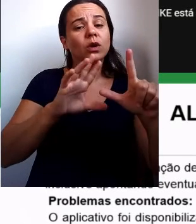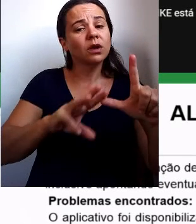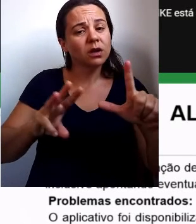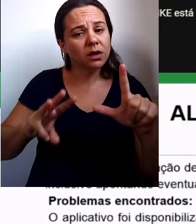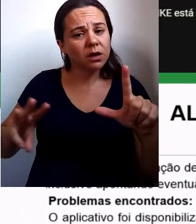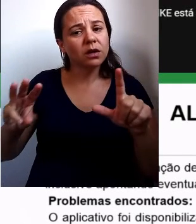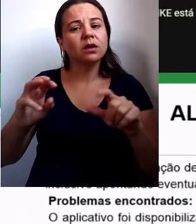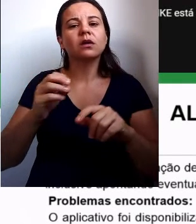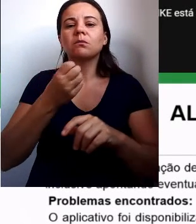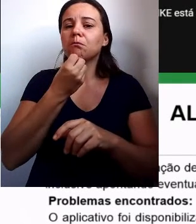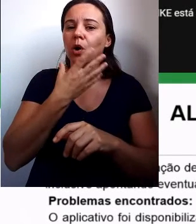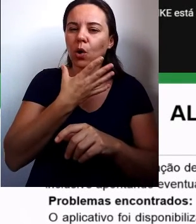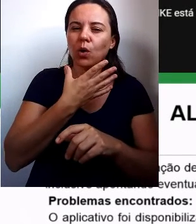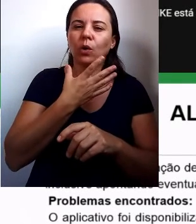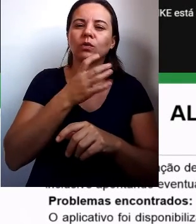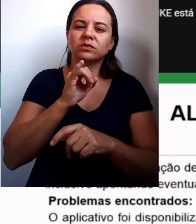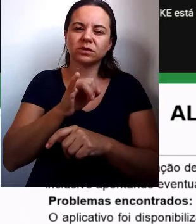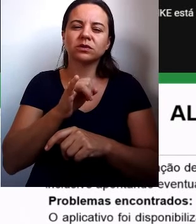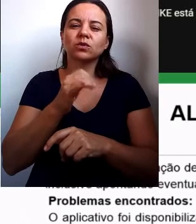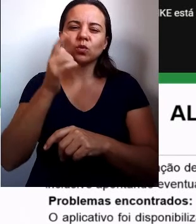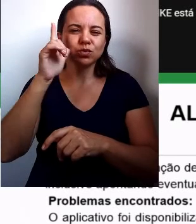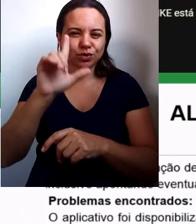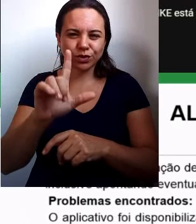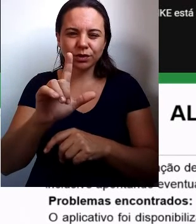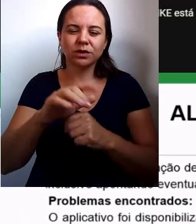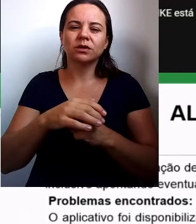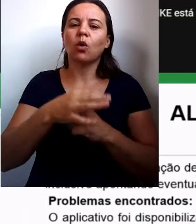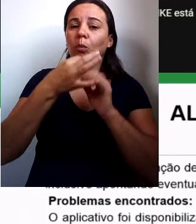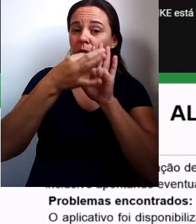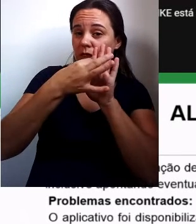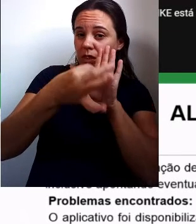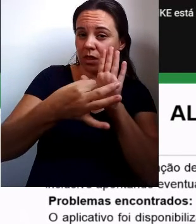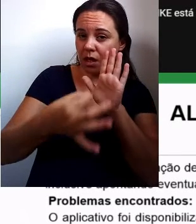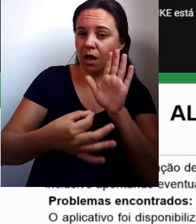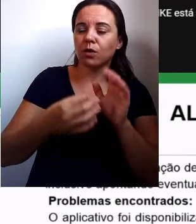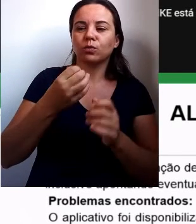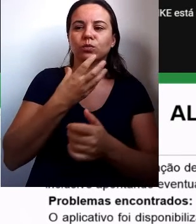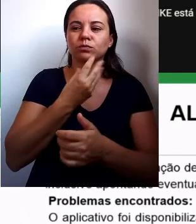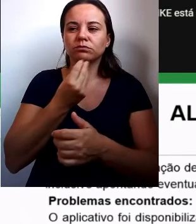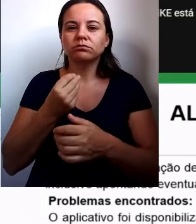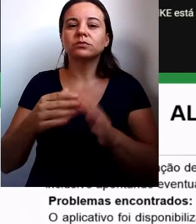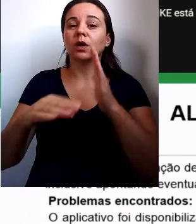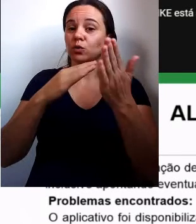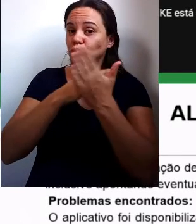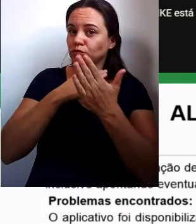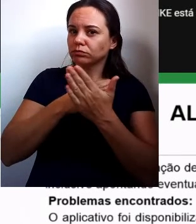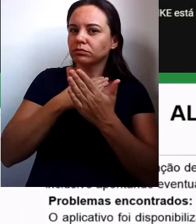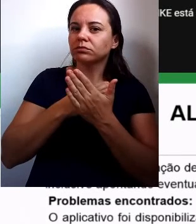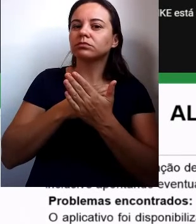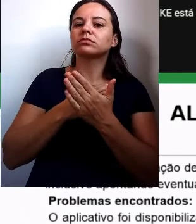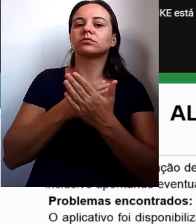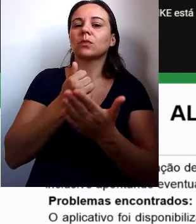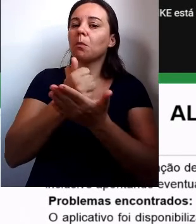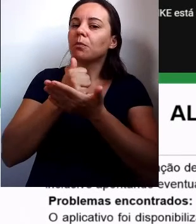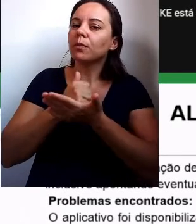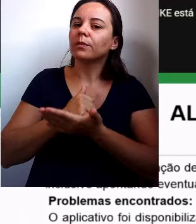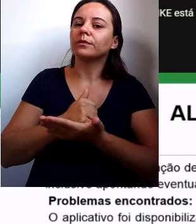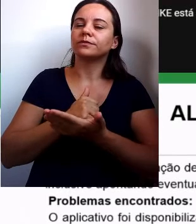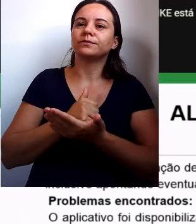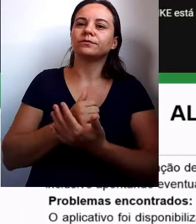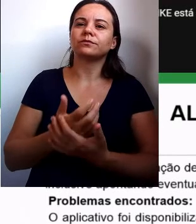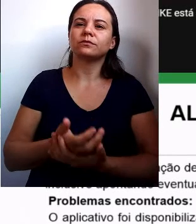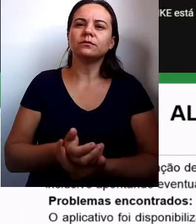do link, se estava bom, se estava carregado. Opinaram bastante, nos ajudaram muito também, né,